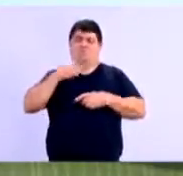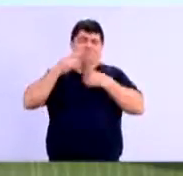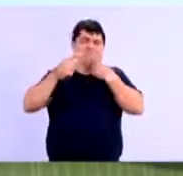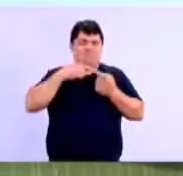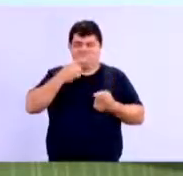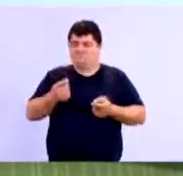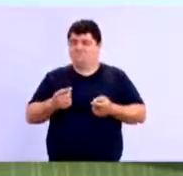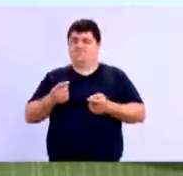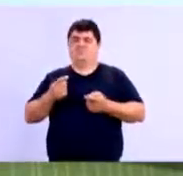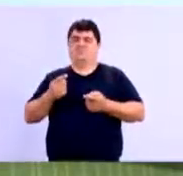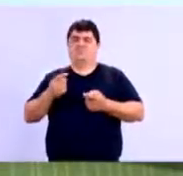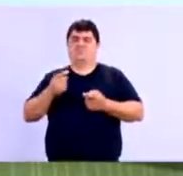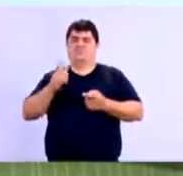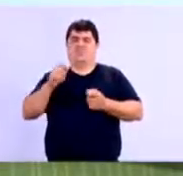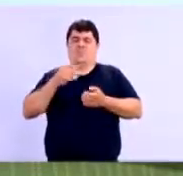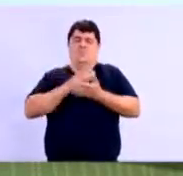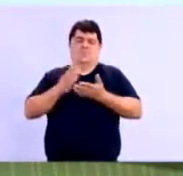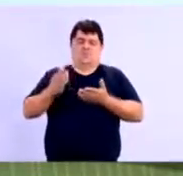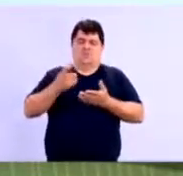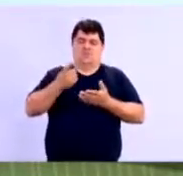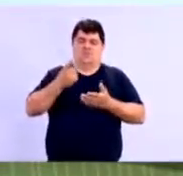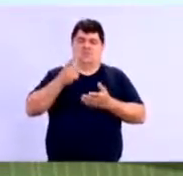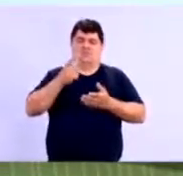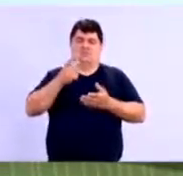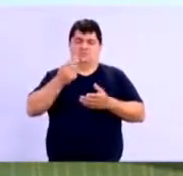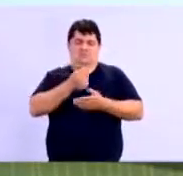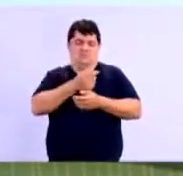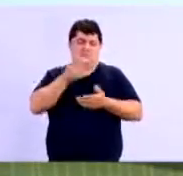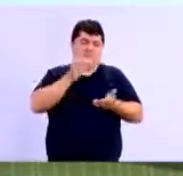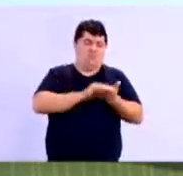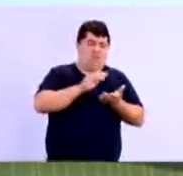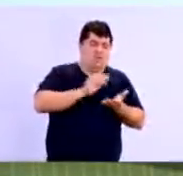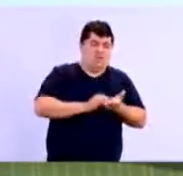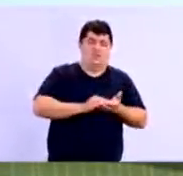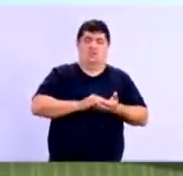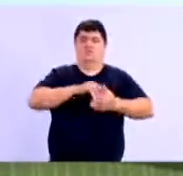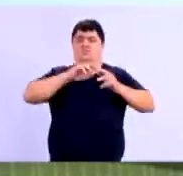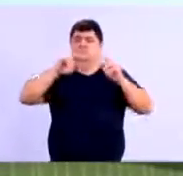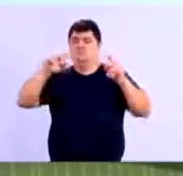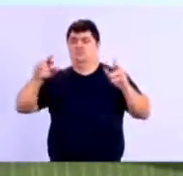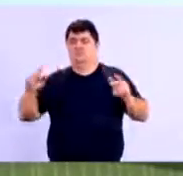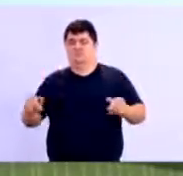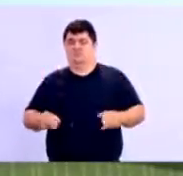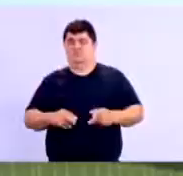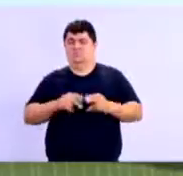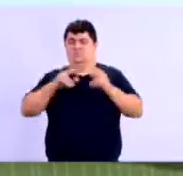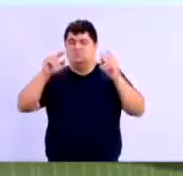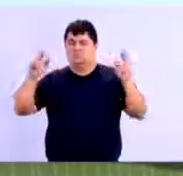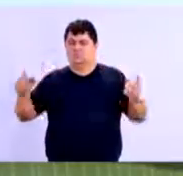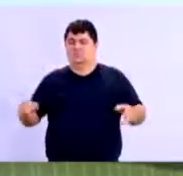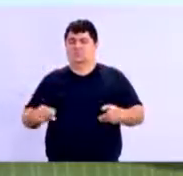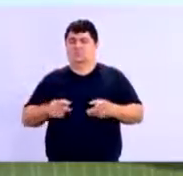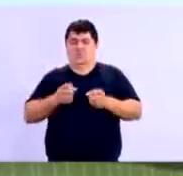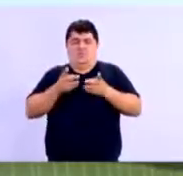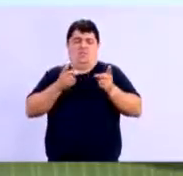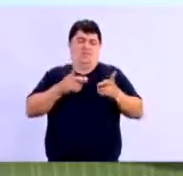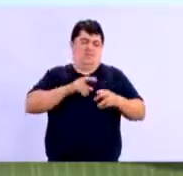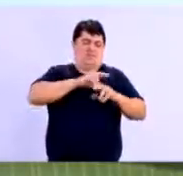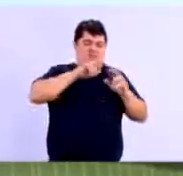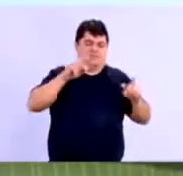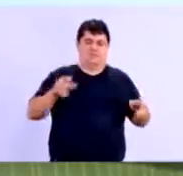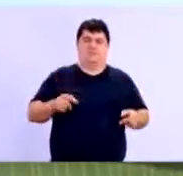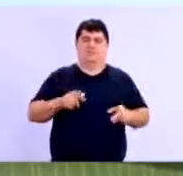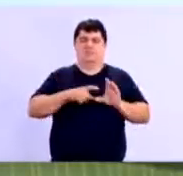assim, a possibilidade de começar a dar problema de caixa é enorme. E aí começa a dar problema de giro pouco ativo, dá problema de caixa, repercute também no